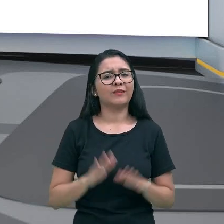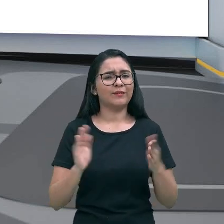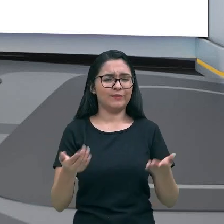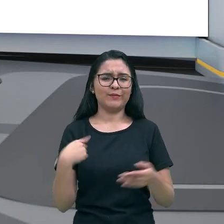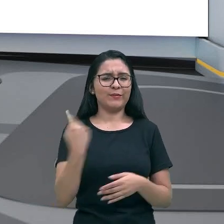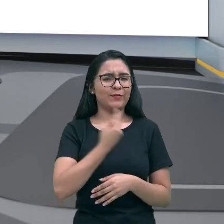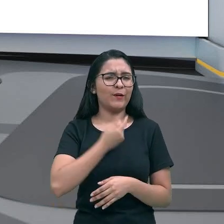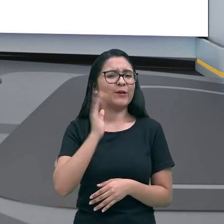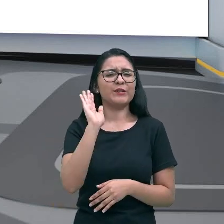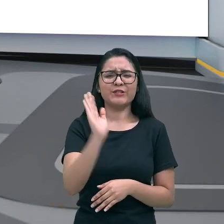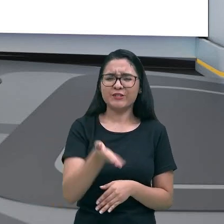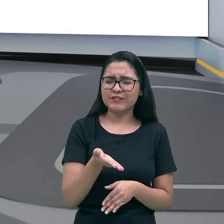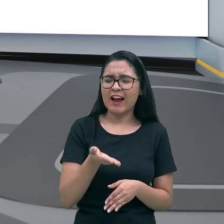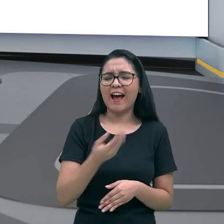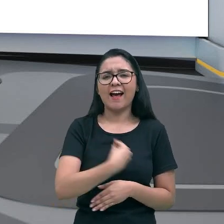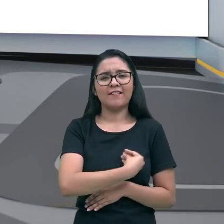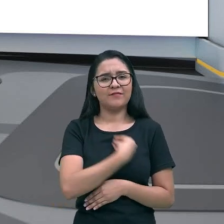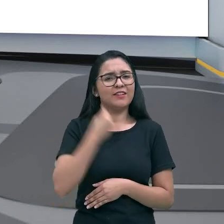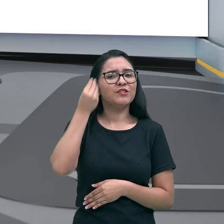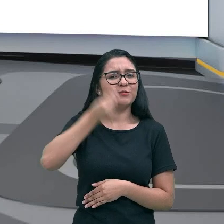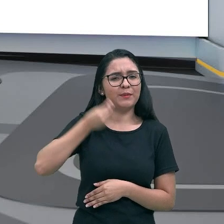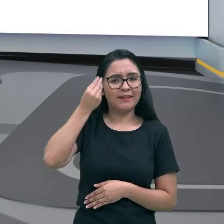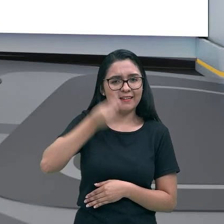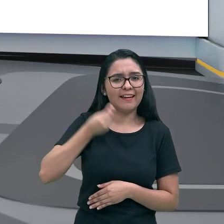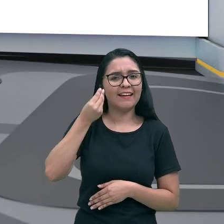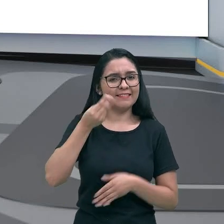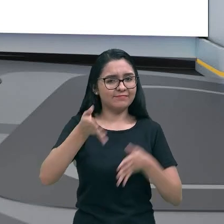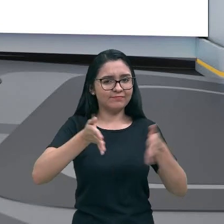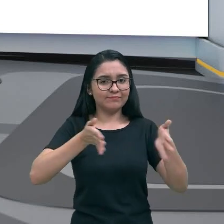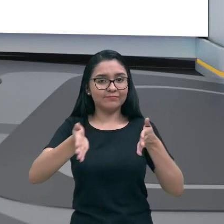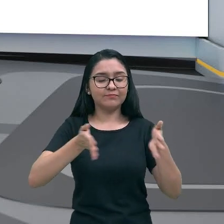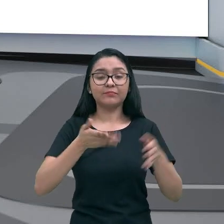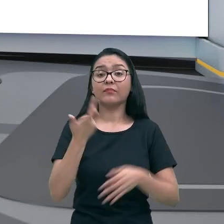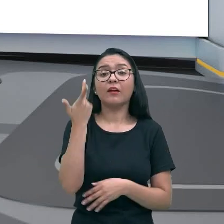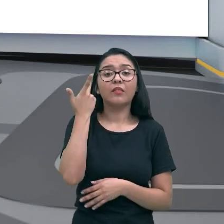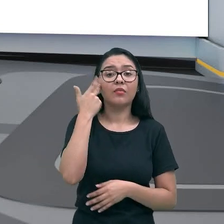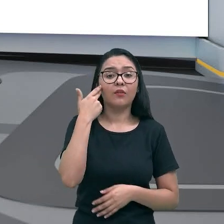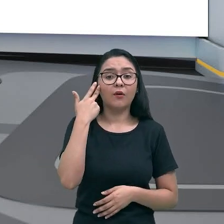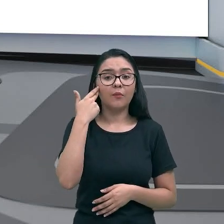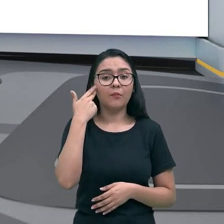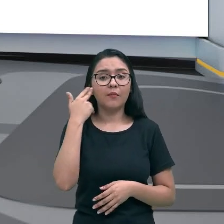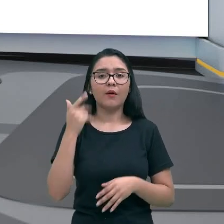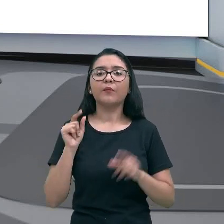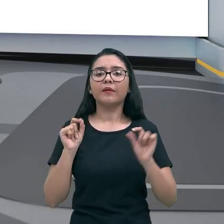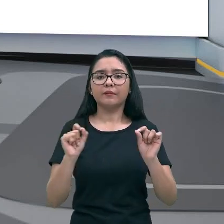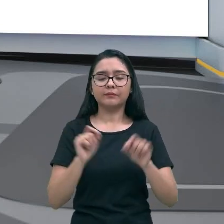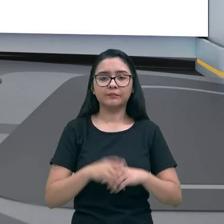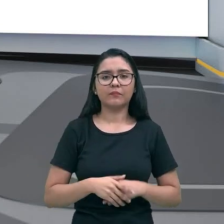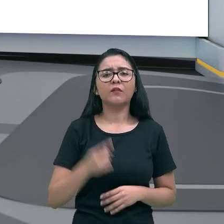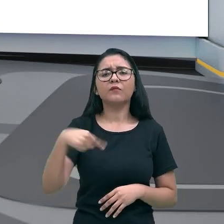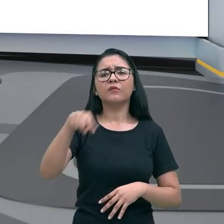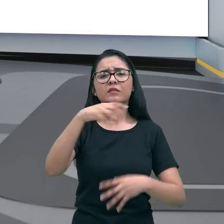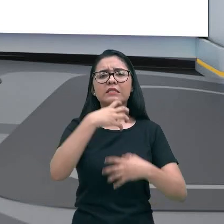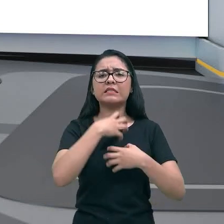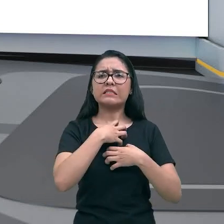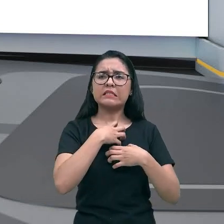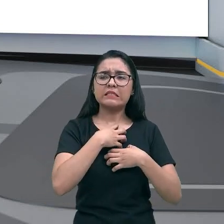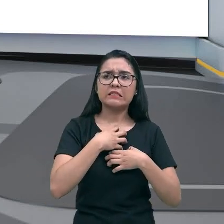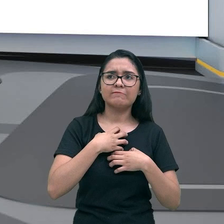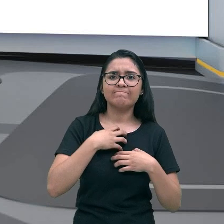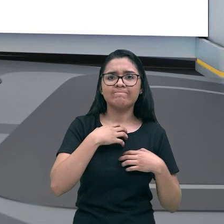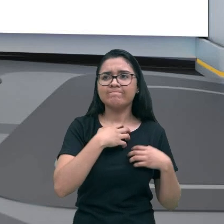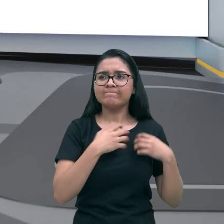fase, só um bem pouquinho. A gente era adolescente até ontem. Então, é normal, às vezes, vocês se sentirem